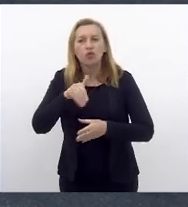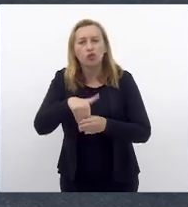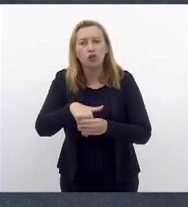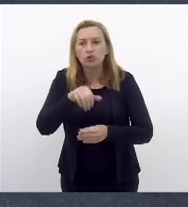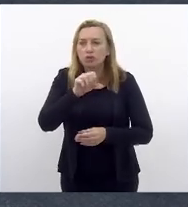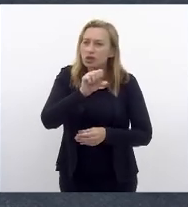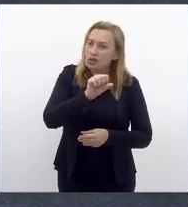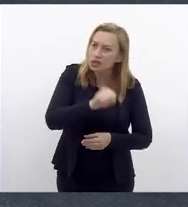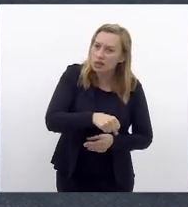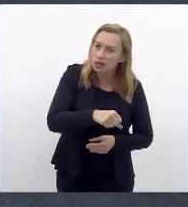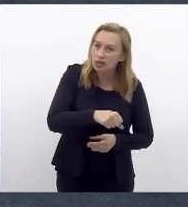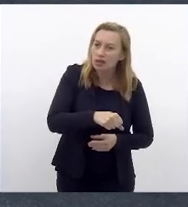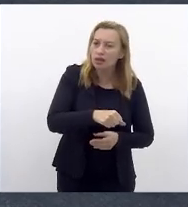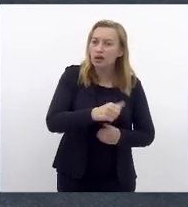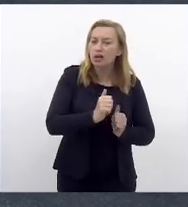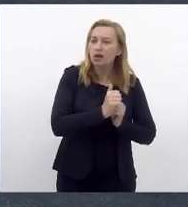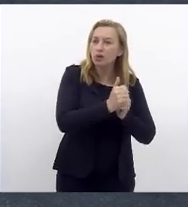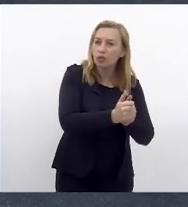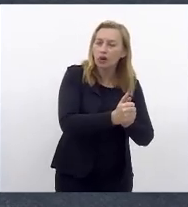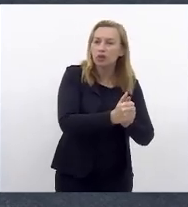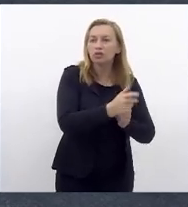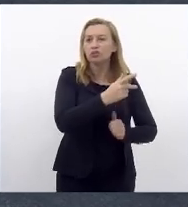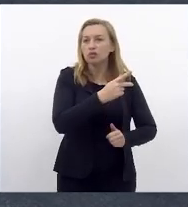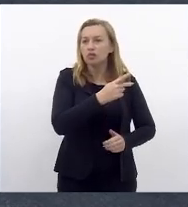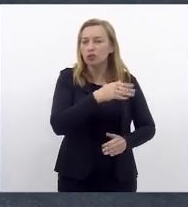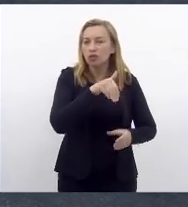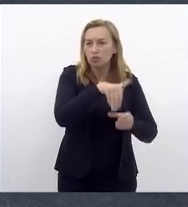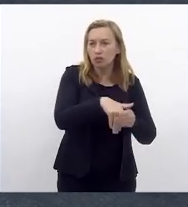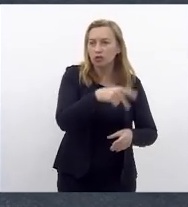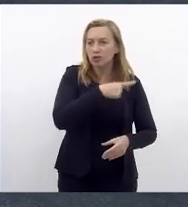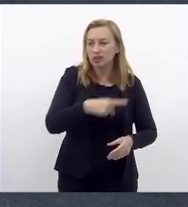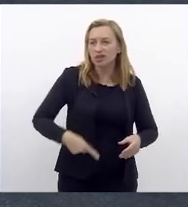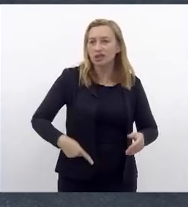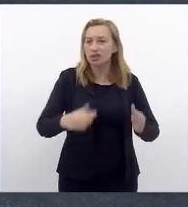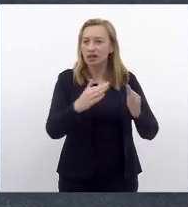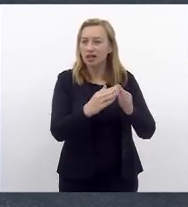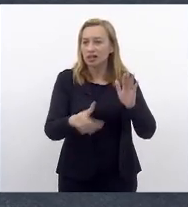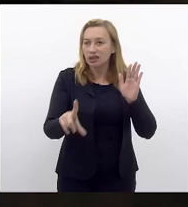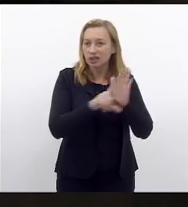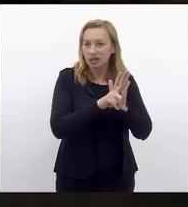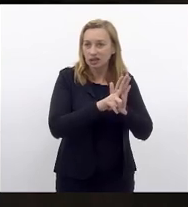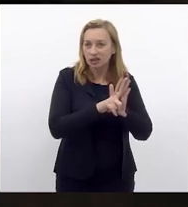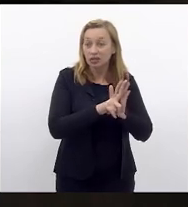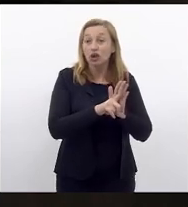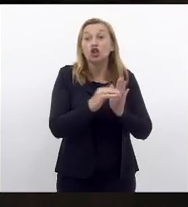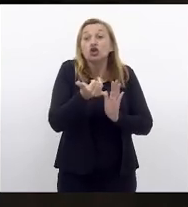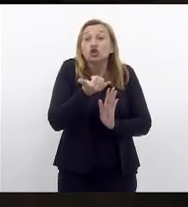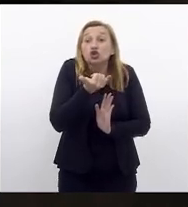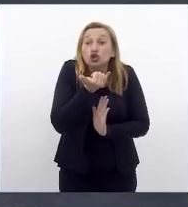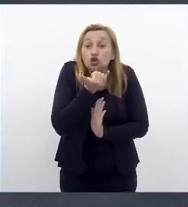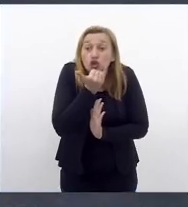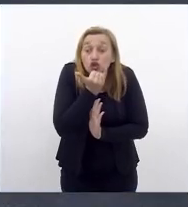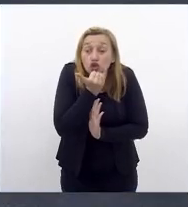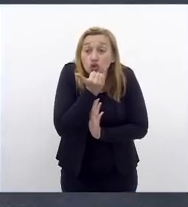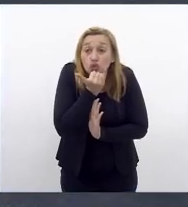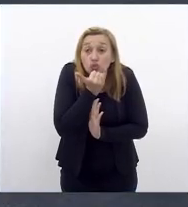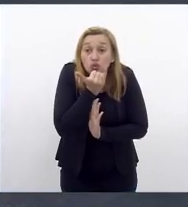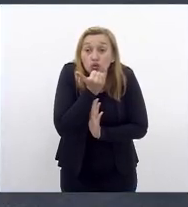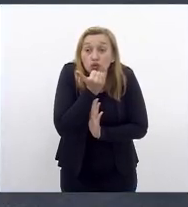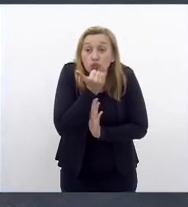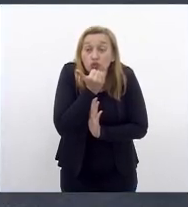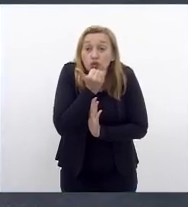sim, acompanhando o voto do presidente desta Casa de Leis. Consignado e pedindo seu desculpas voto. Por estar na mensagem 13. Em